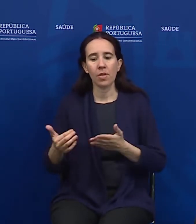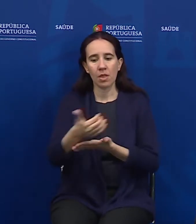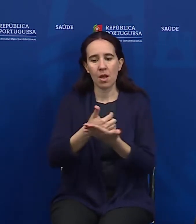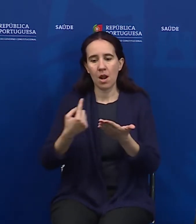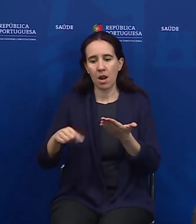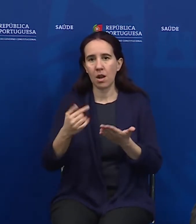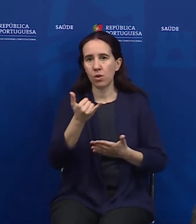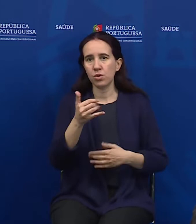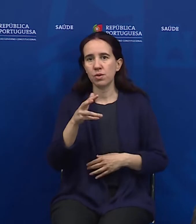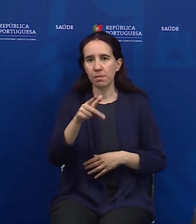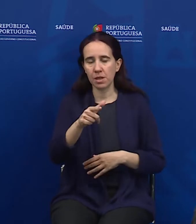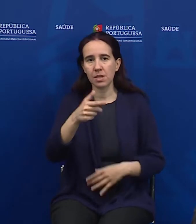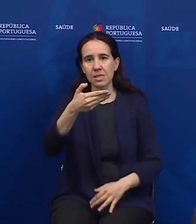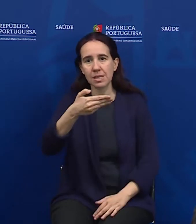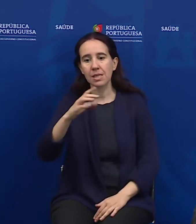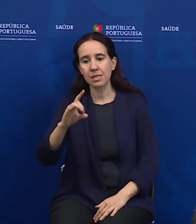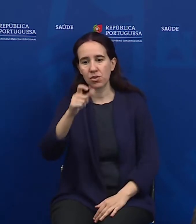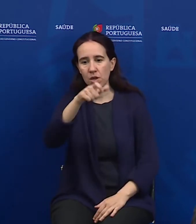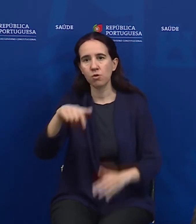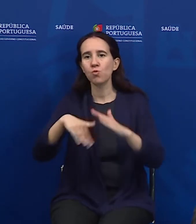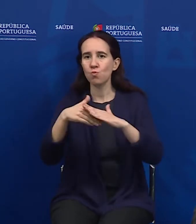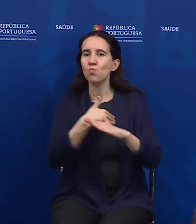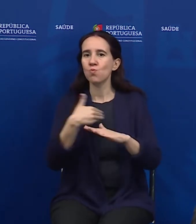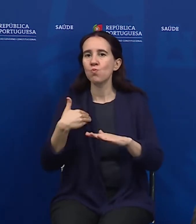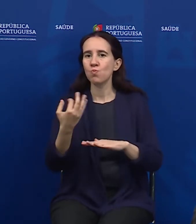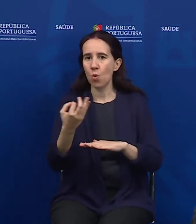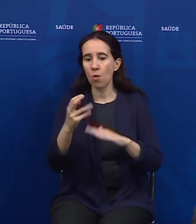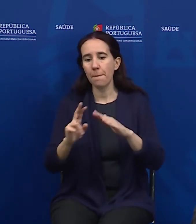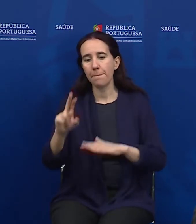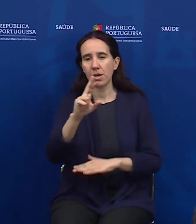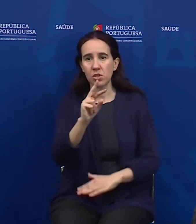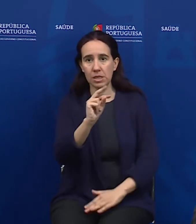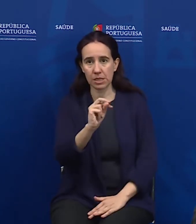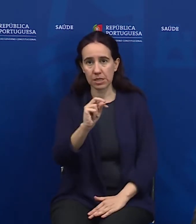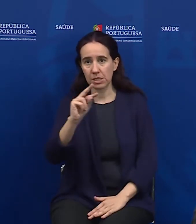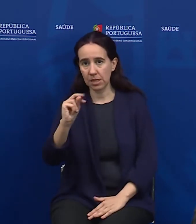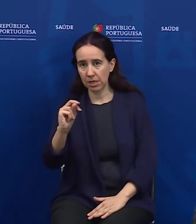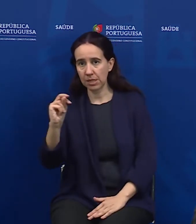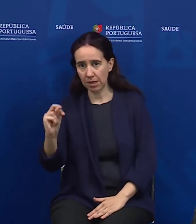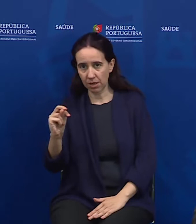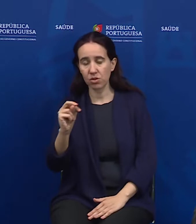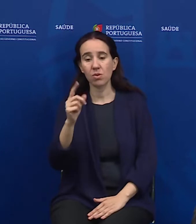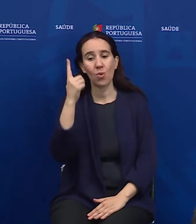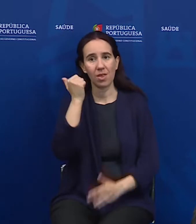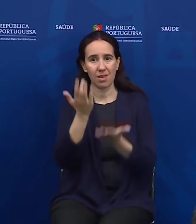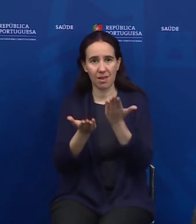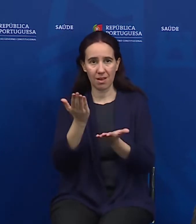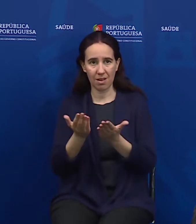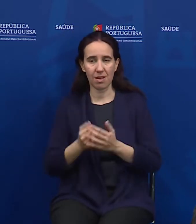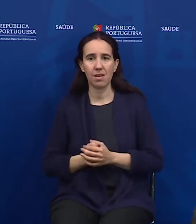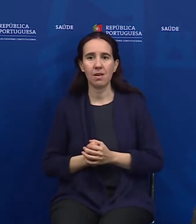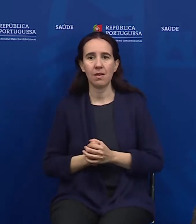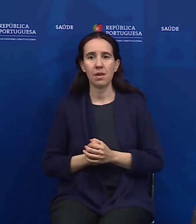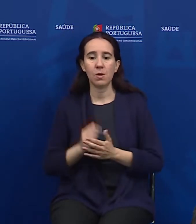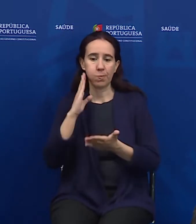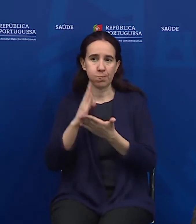Registam-se 2.076 casos de recuperação, mais 333 casos que ontem.